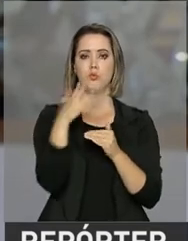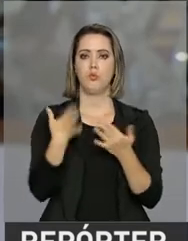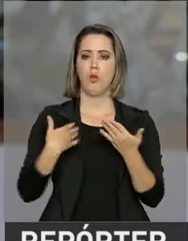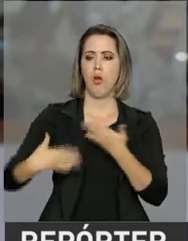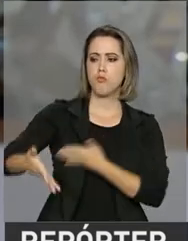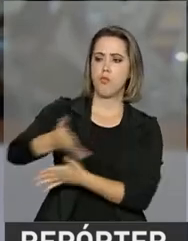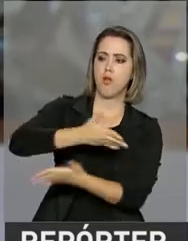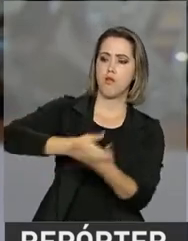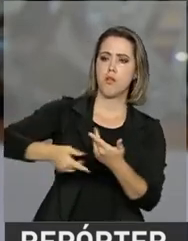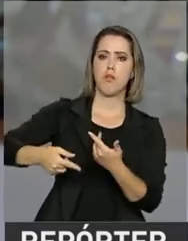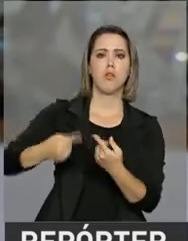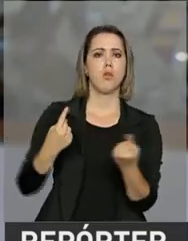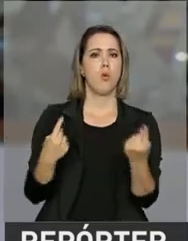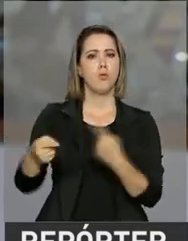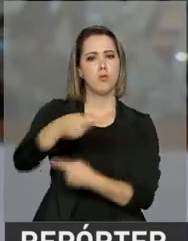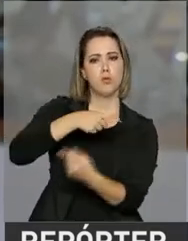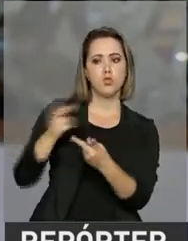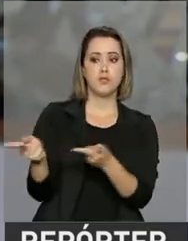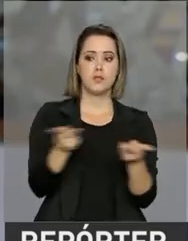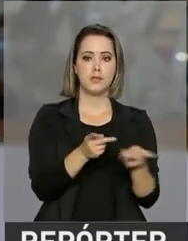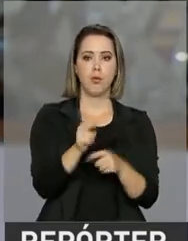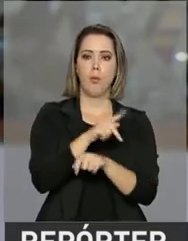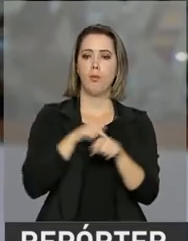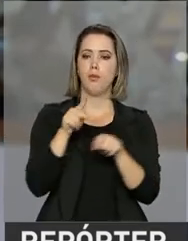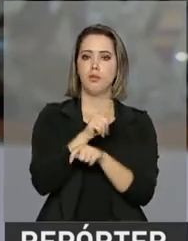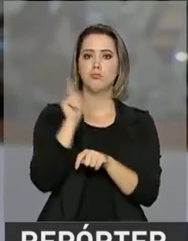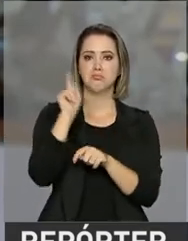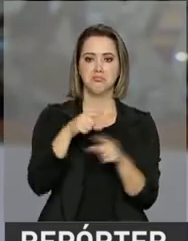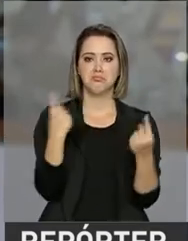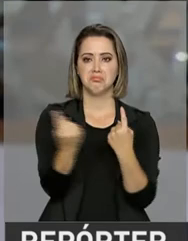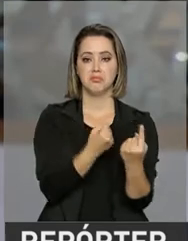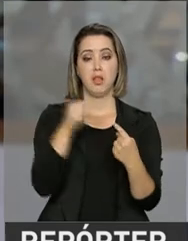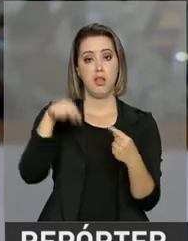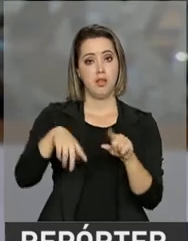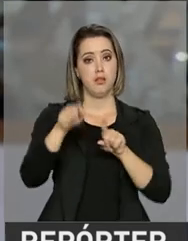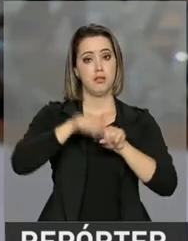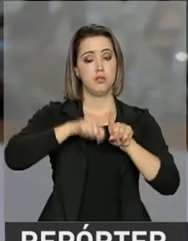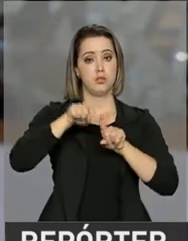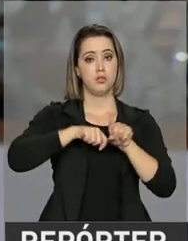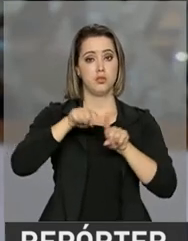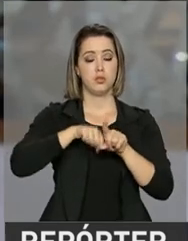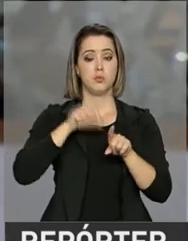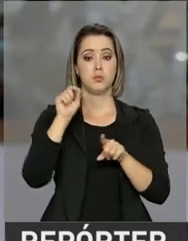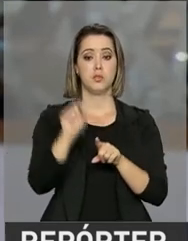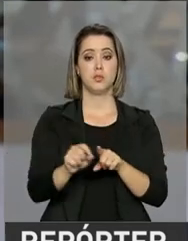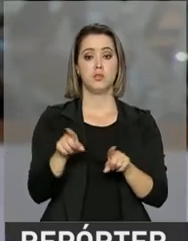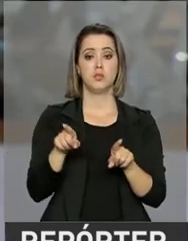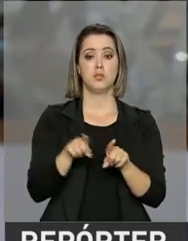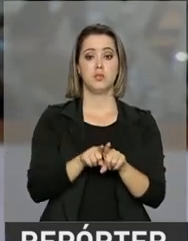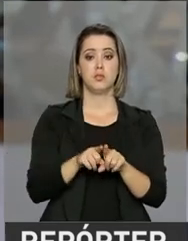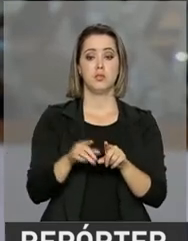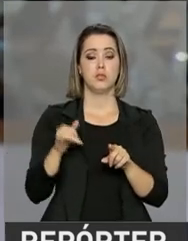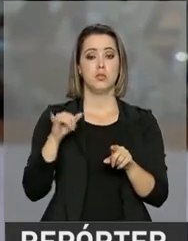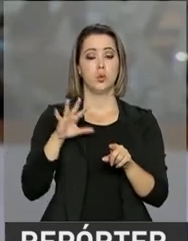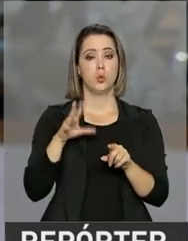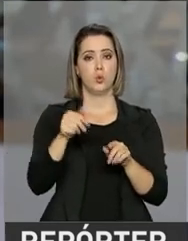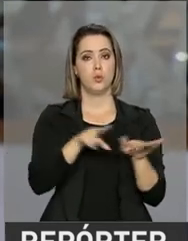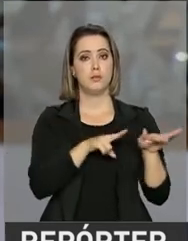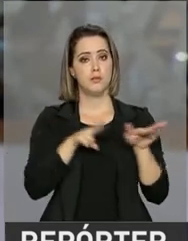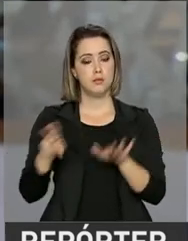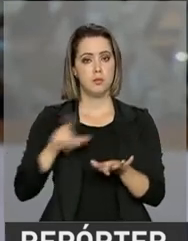ao brasil é intenso só neste mês por exemplo dos mil 127 vôos diretos semanais